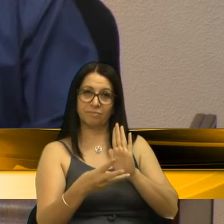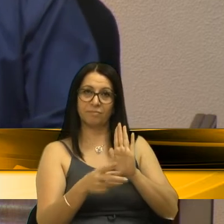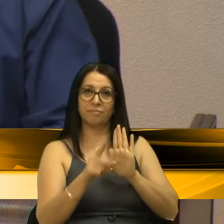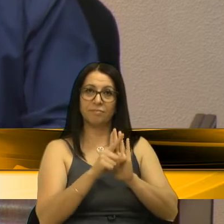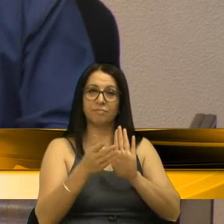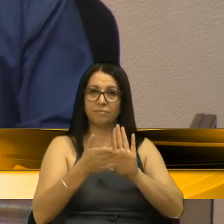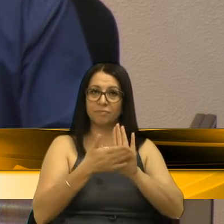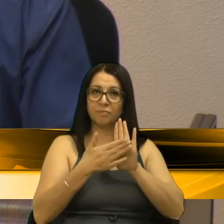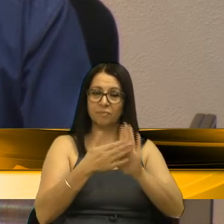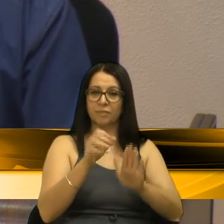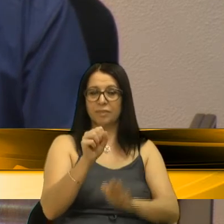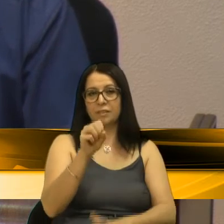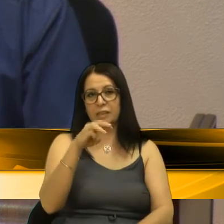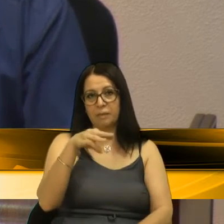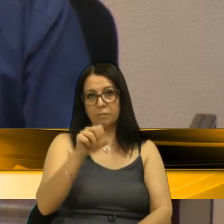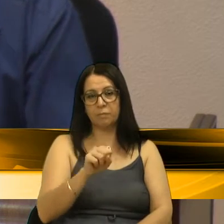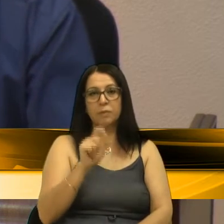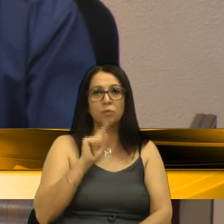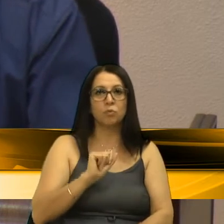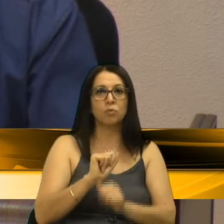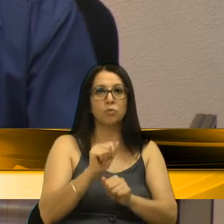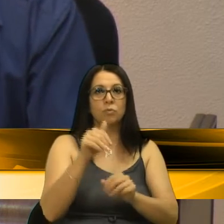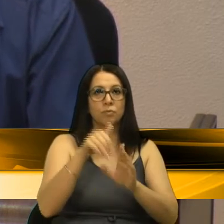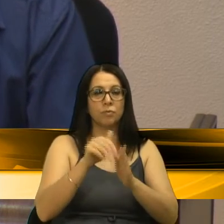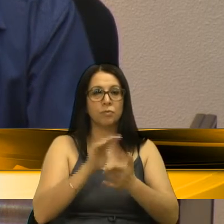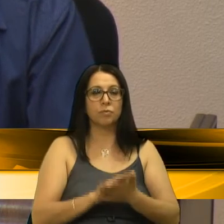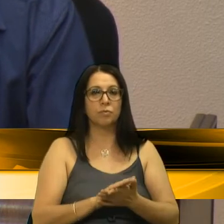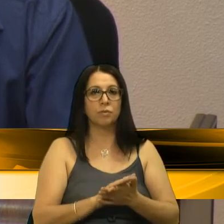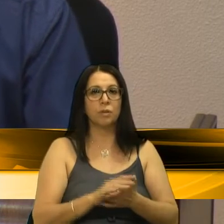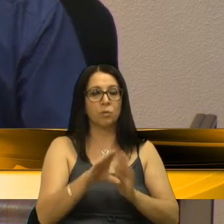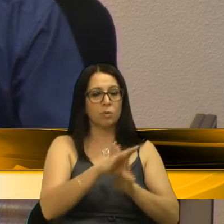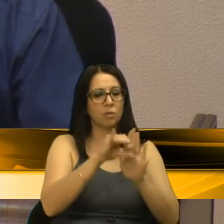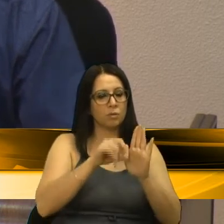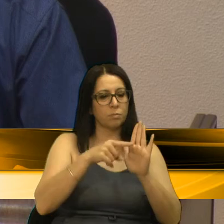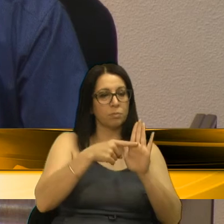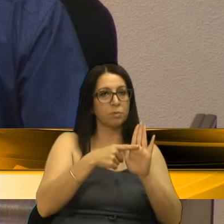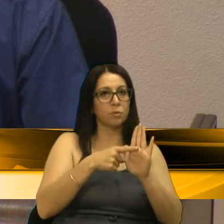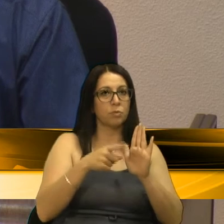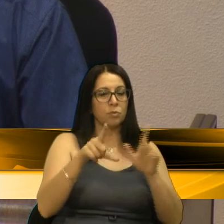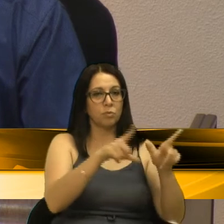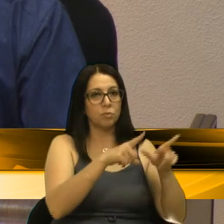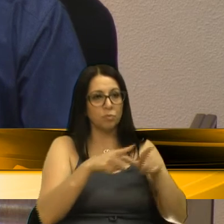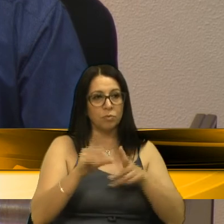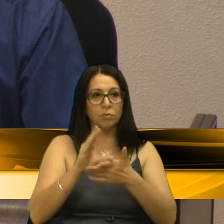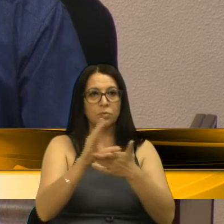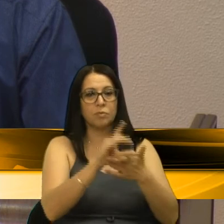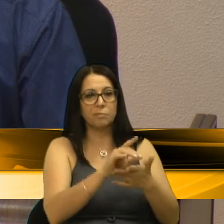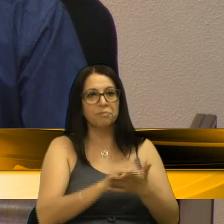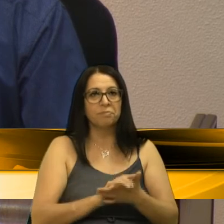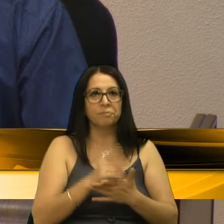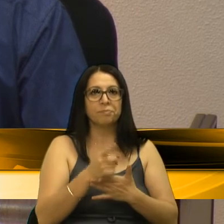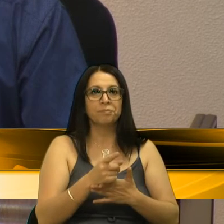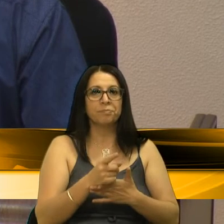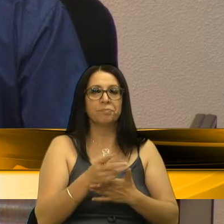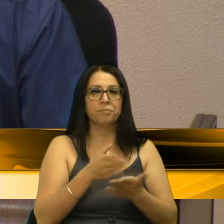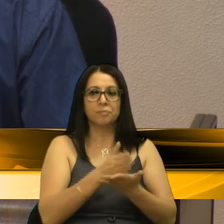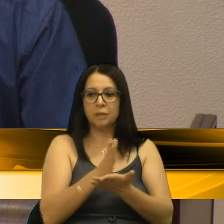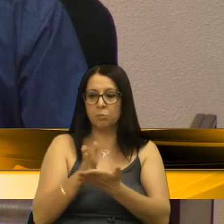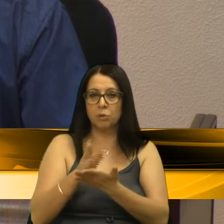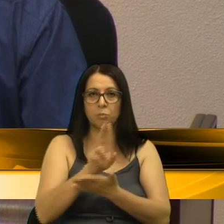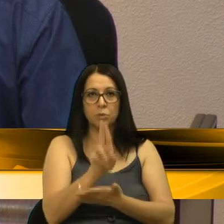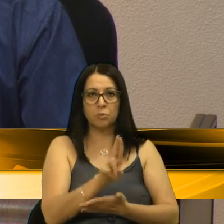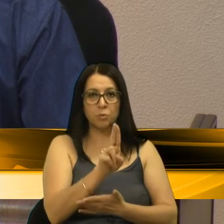pelo CMS e eles submetidos. Inciso 1º. Os Conselhos Locais de Saúde indicarão sua representação do segmento de usuários ao